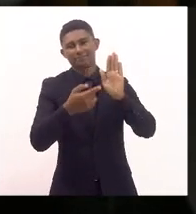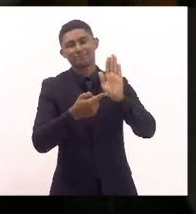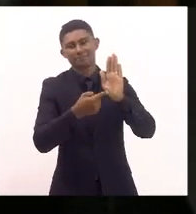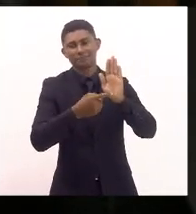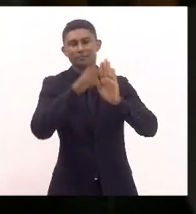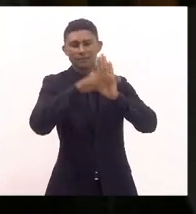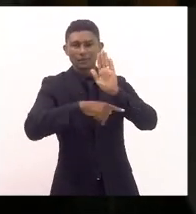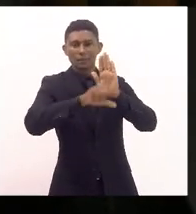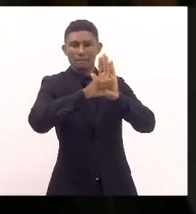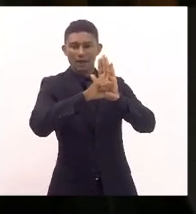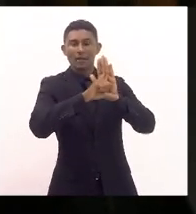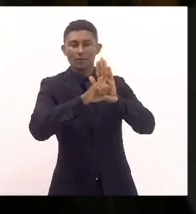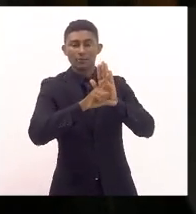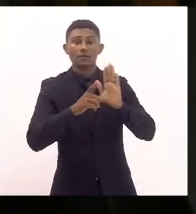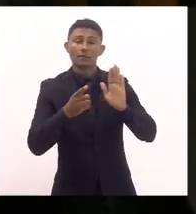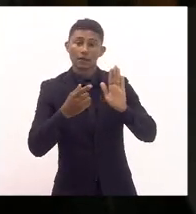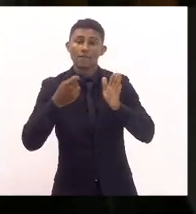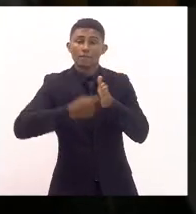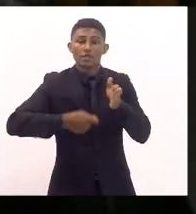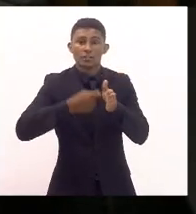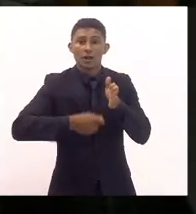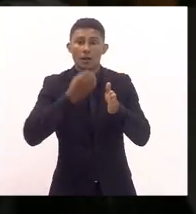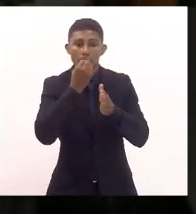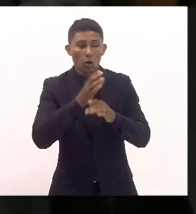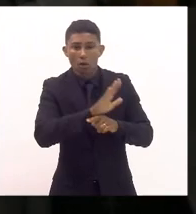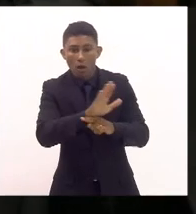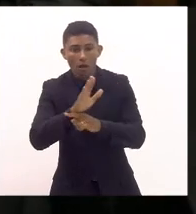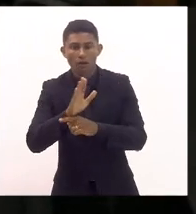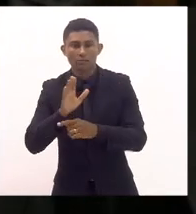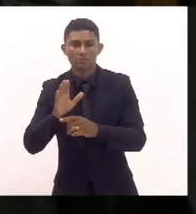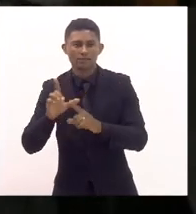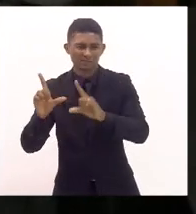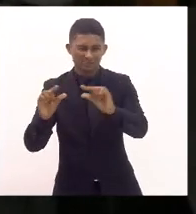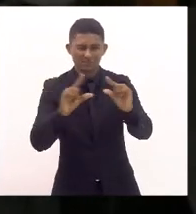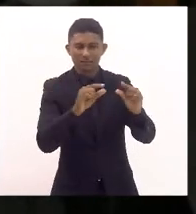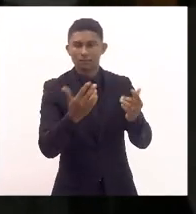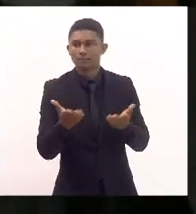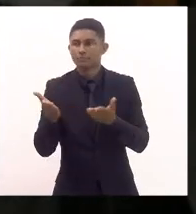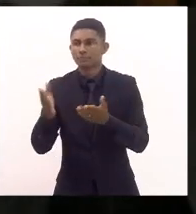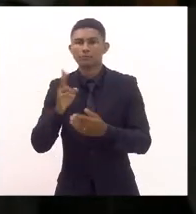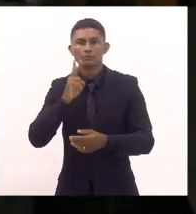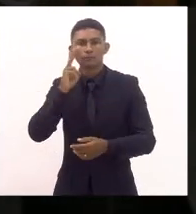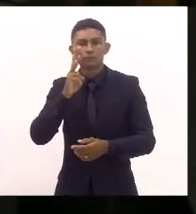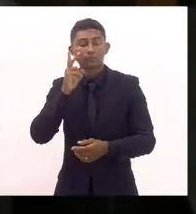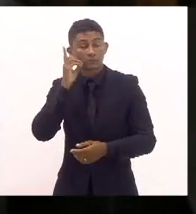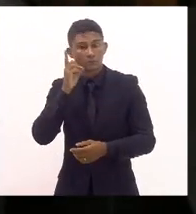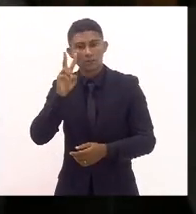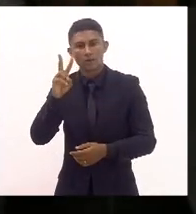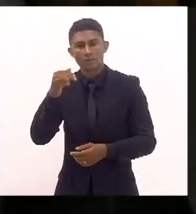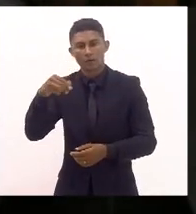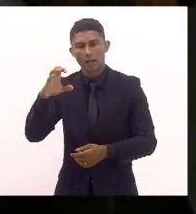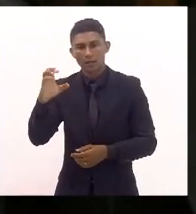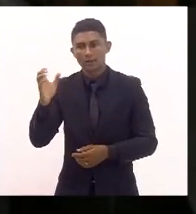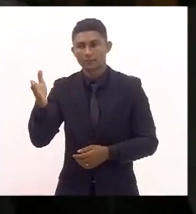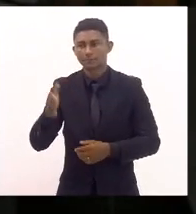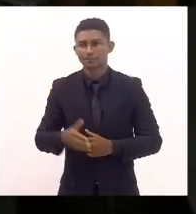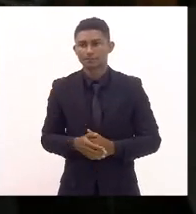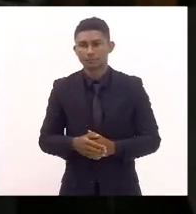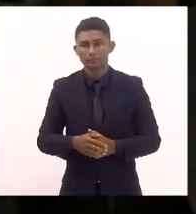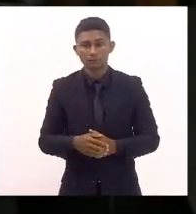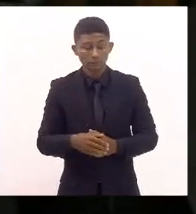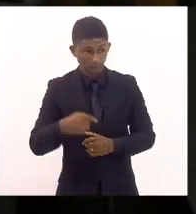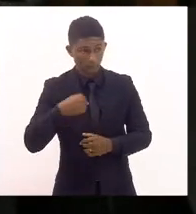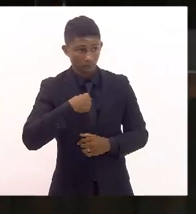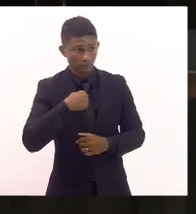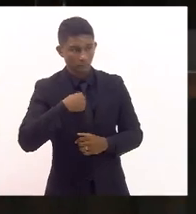de projeto de lei de incentivo fiscal concedeu na parte ao Deputado waldeck Carneiro e ouvindo com